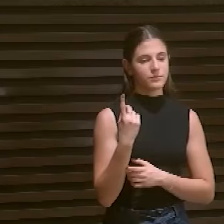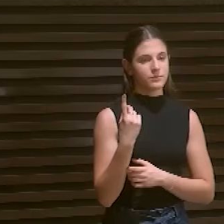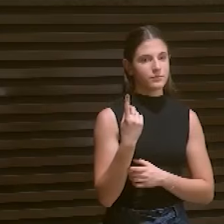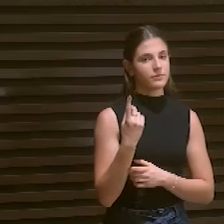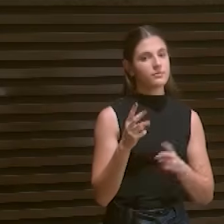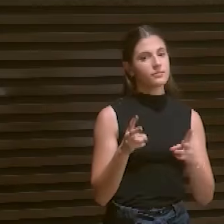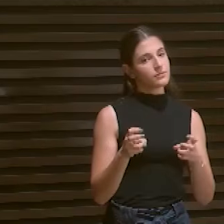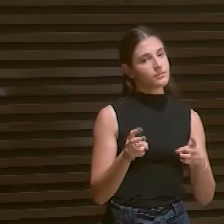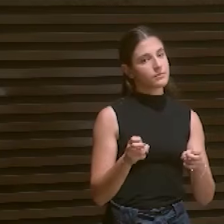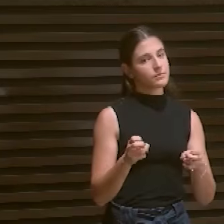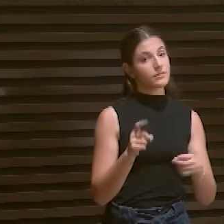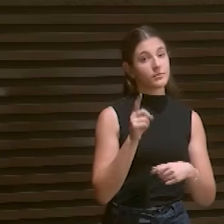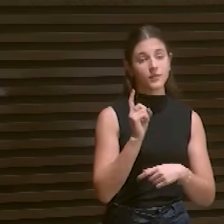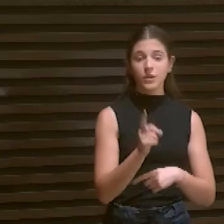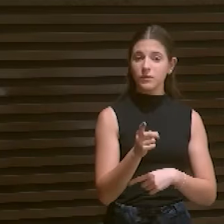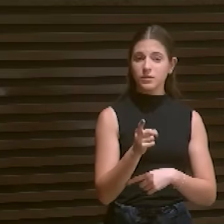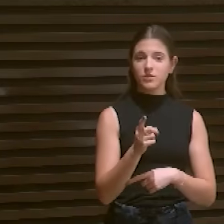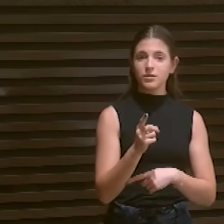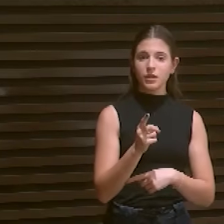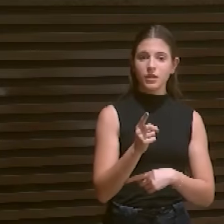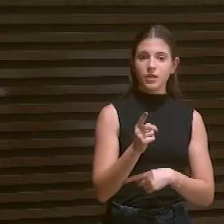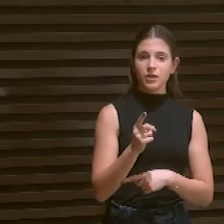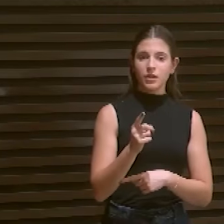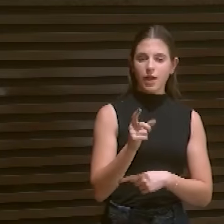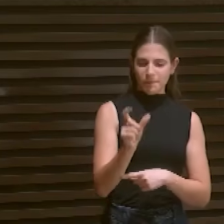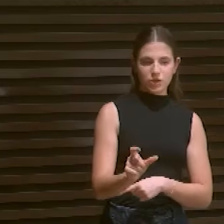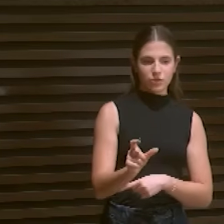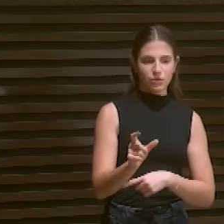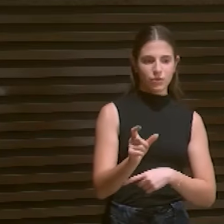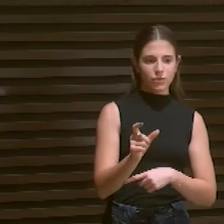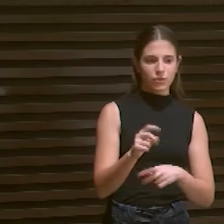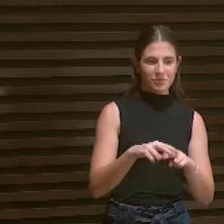perceber que você é o objeto da oração de Jesus, aqui no Novo Testamento.